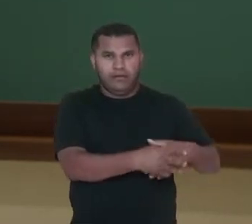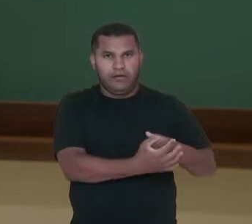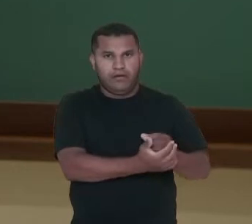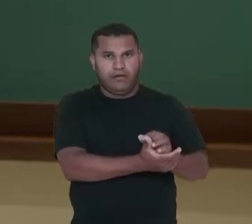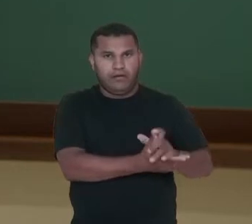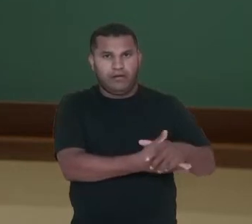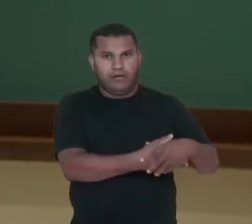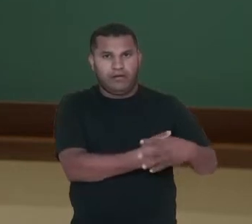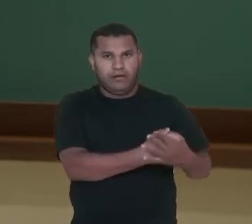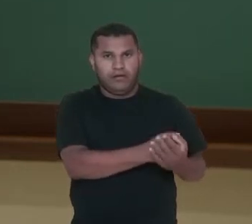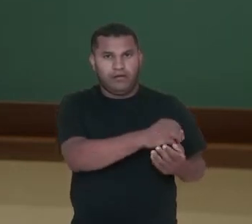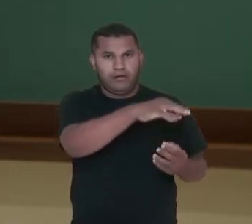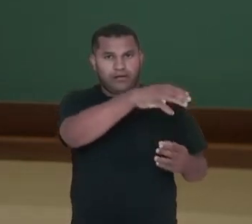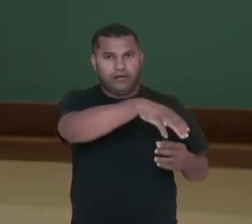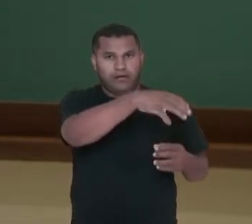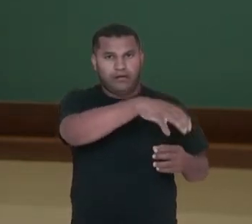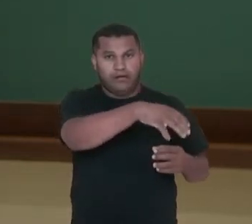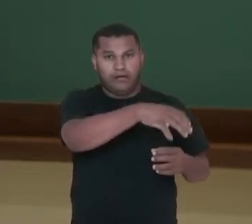sabonete, né?